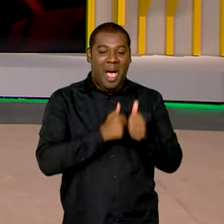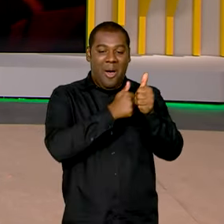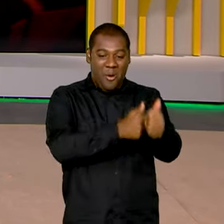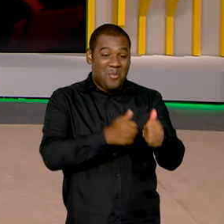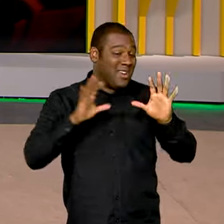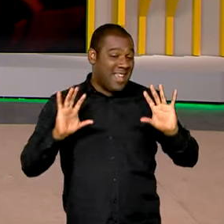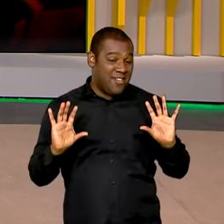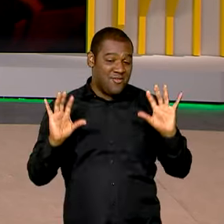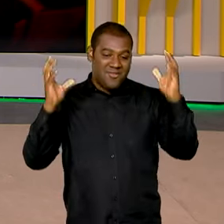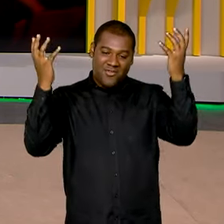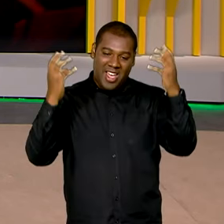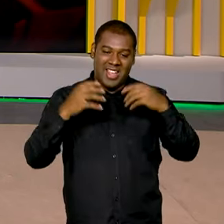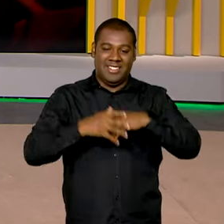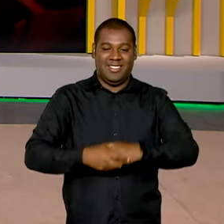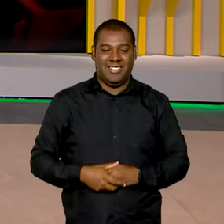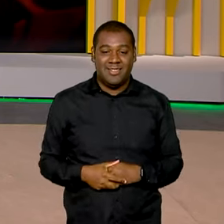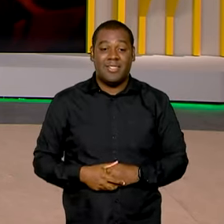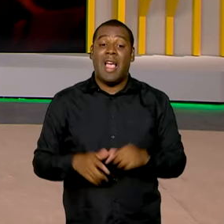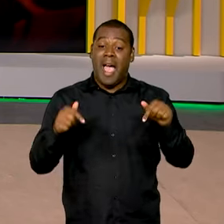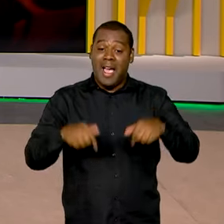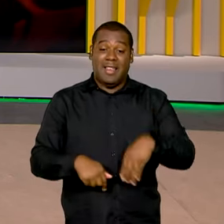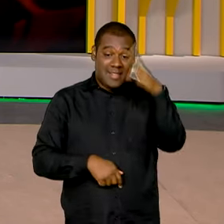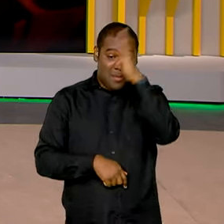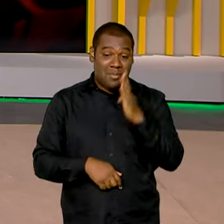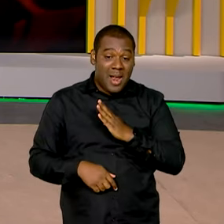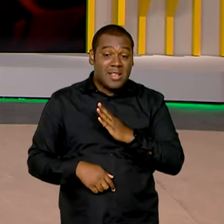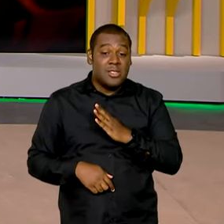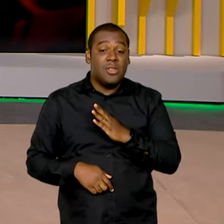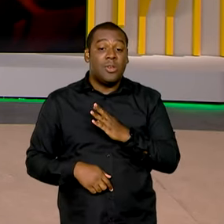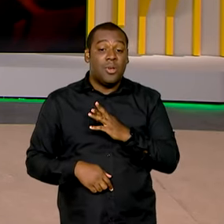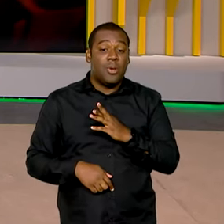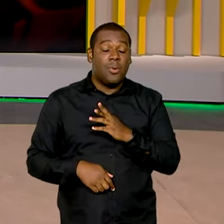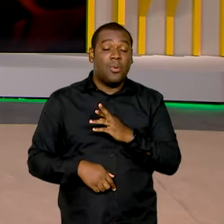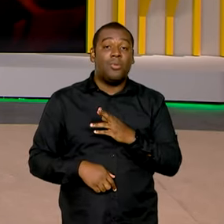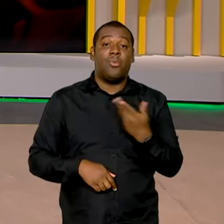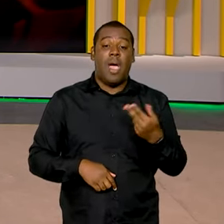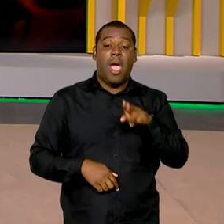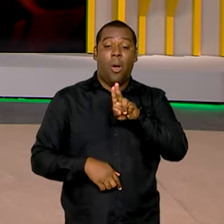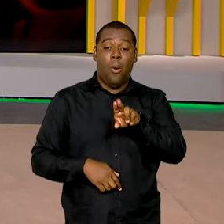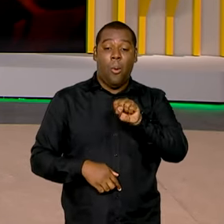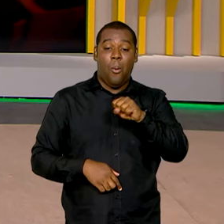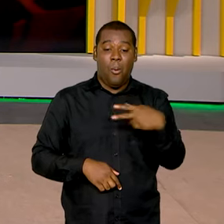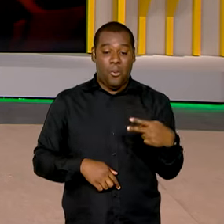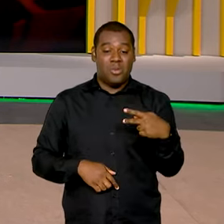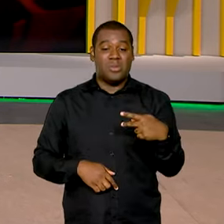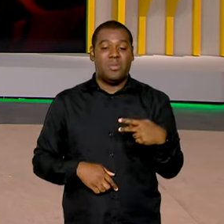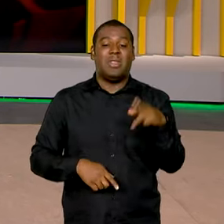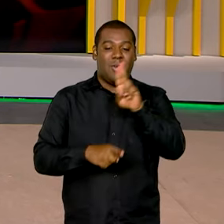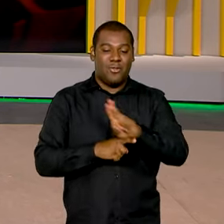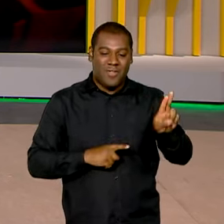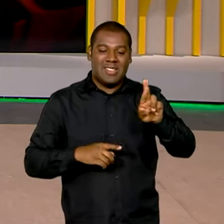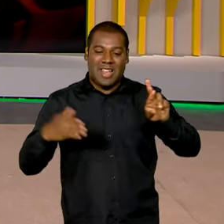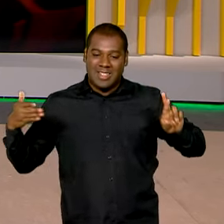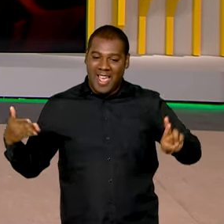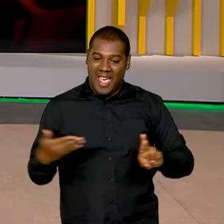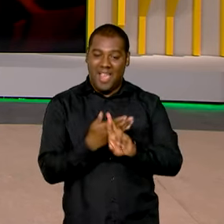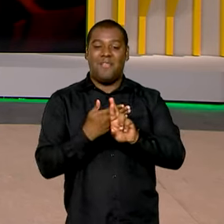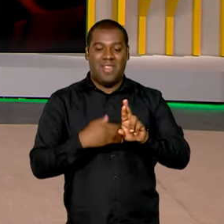a maior instituição de ensino superior do país, não é, Dimas? Boa noite para você. Fala para a gente desse evento.